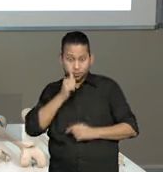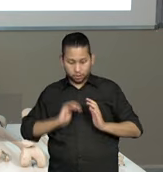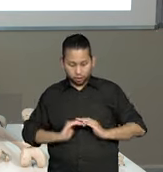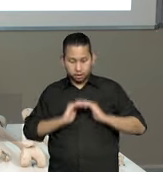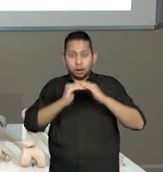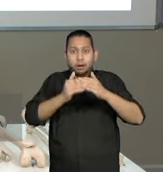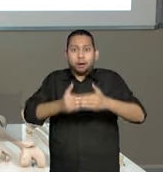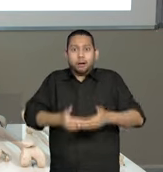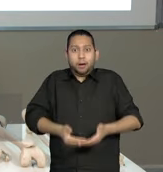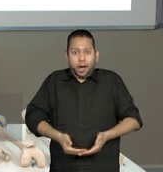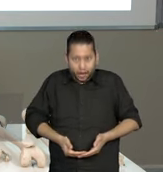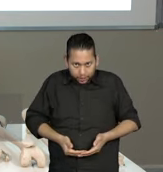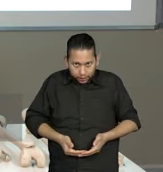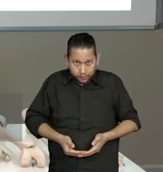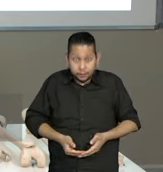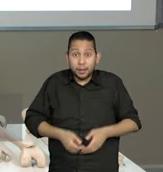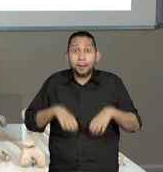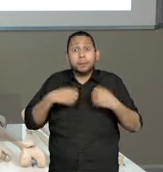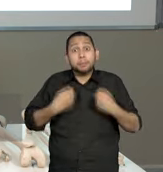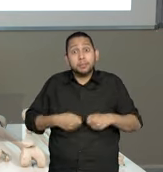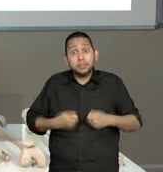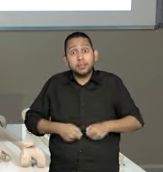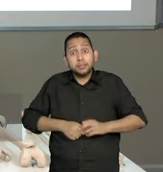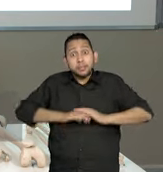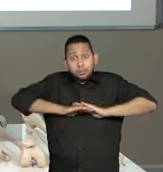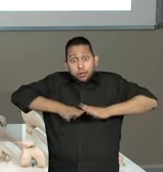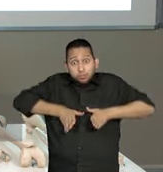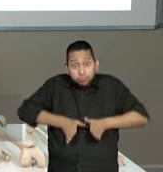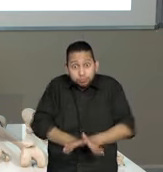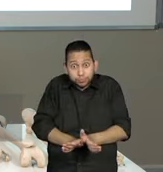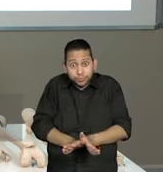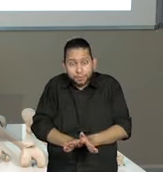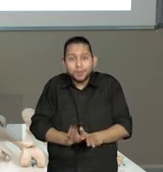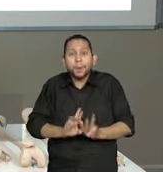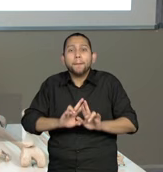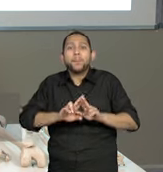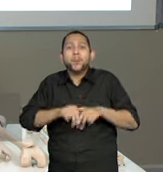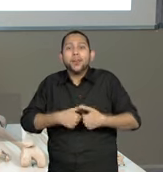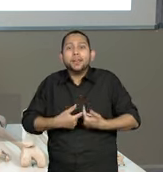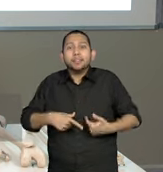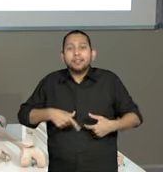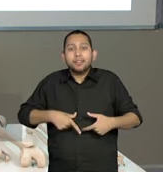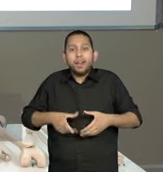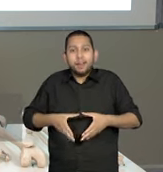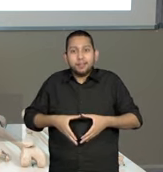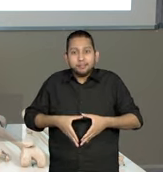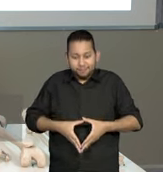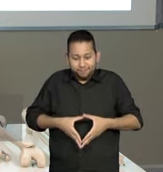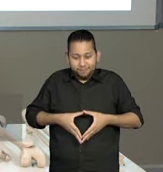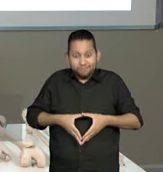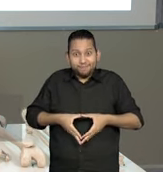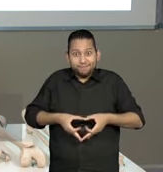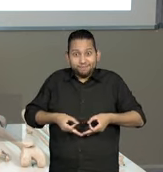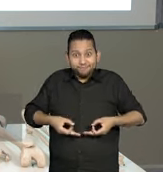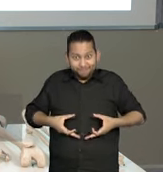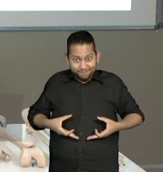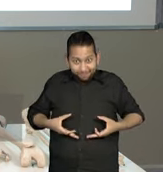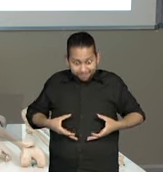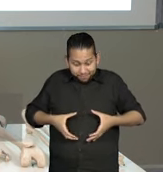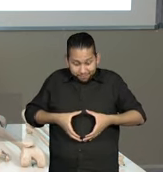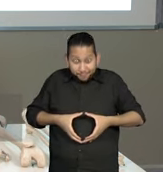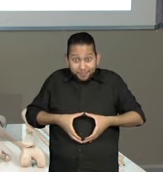mobilidade dessas placas ósseas da cabeça seja viável,